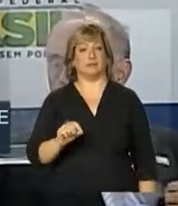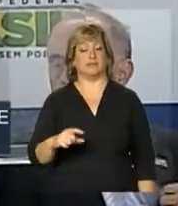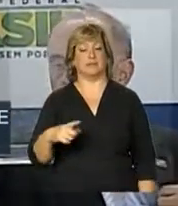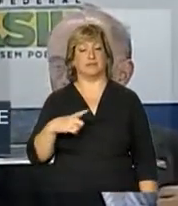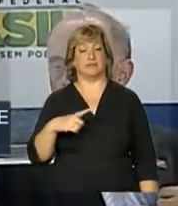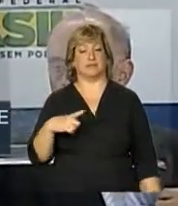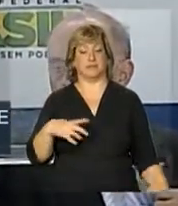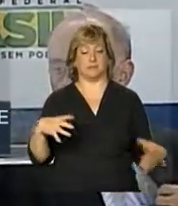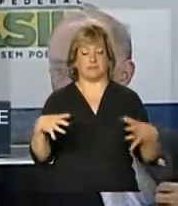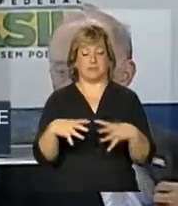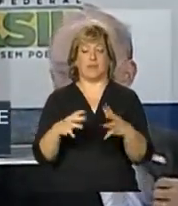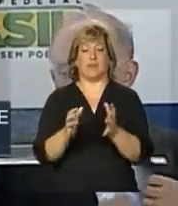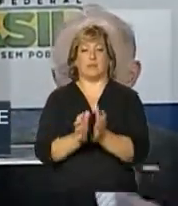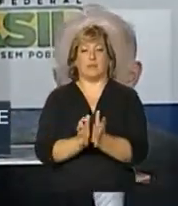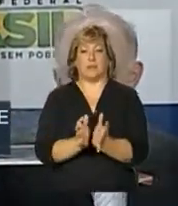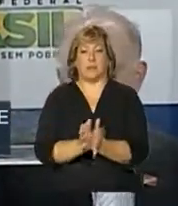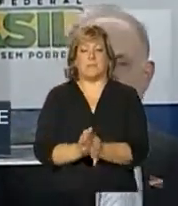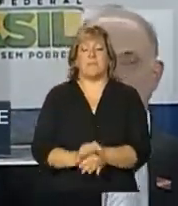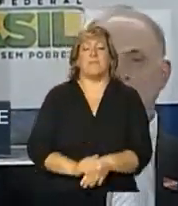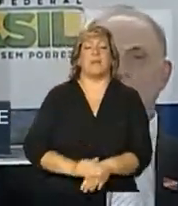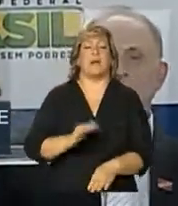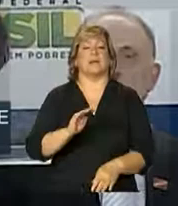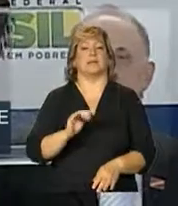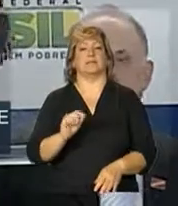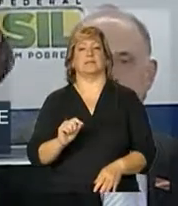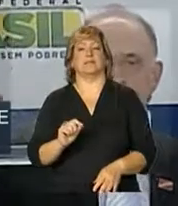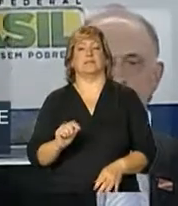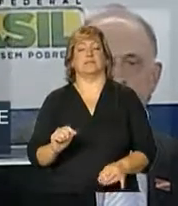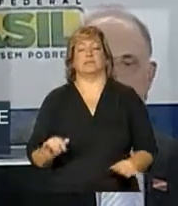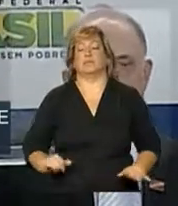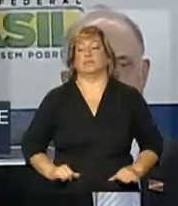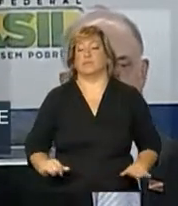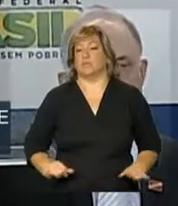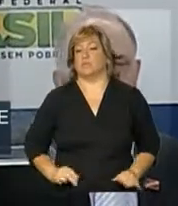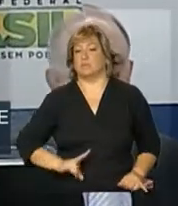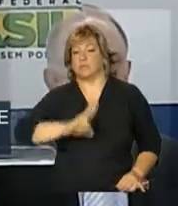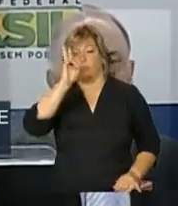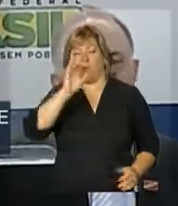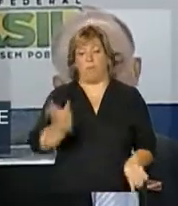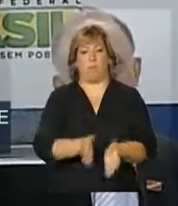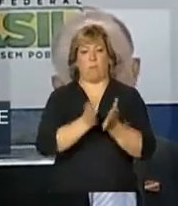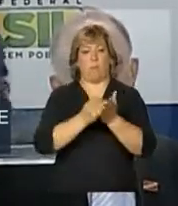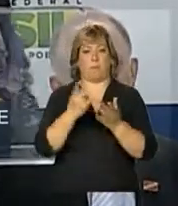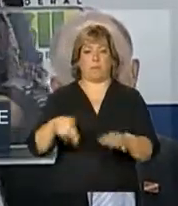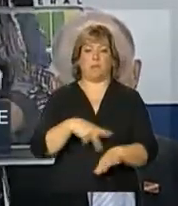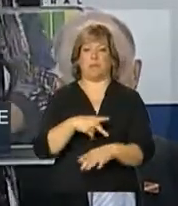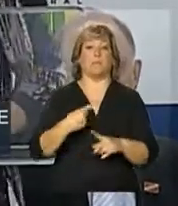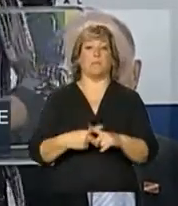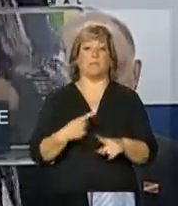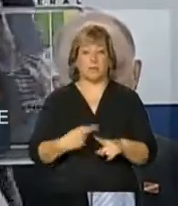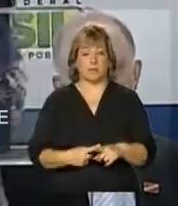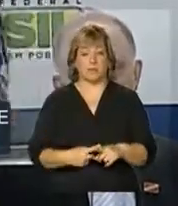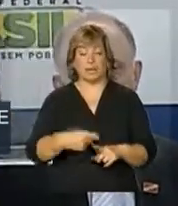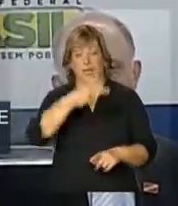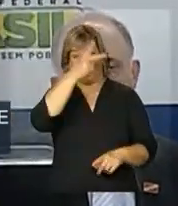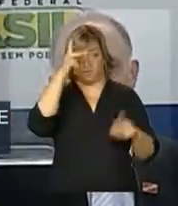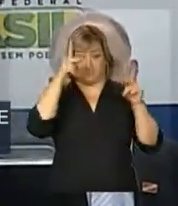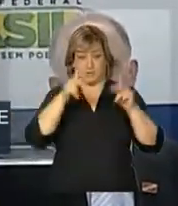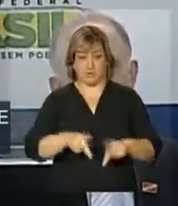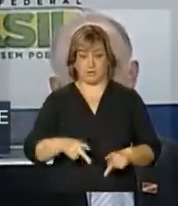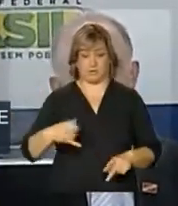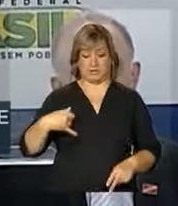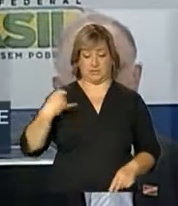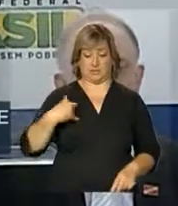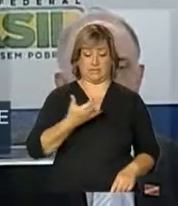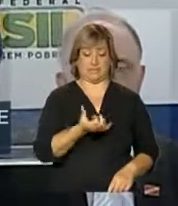constituíam a parte mais extremamente pobre do país. Por quê? Porque as pessoas com mais de